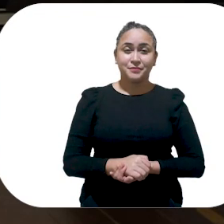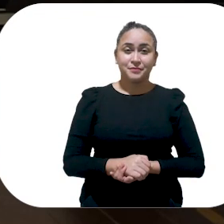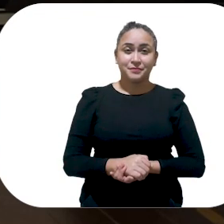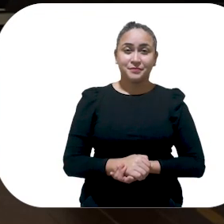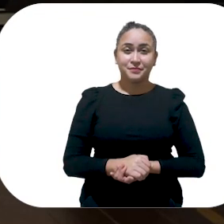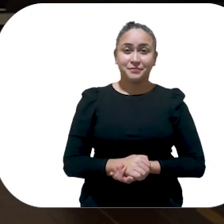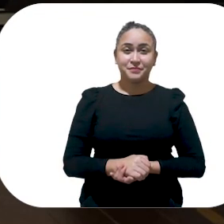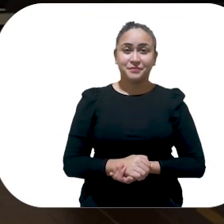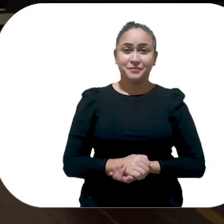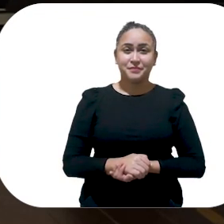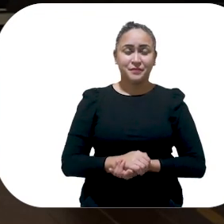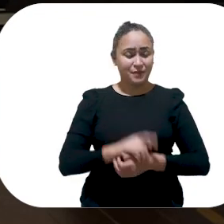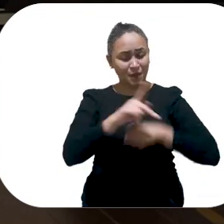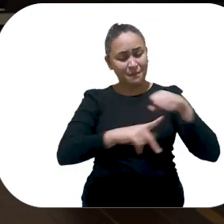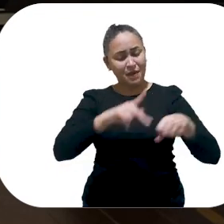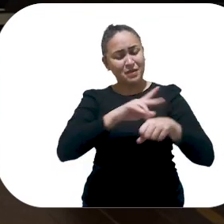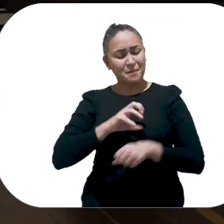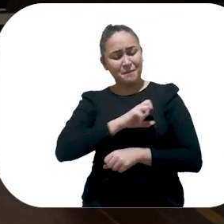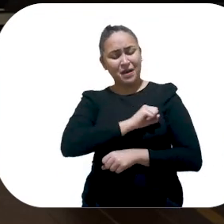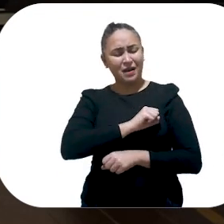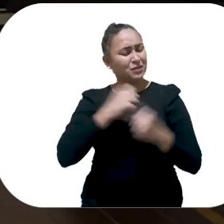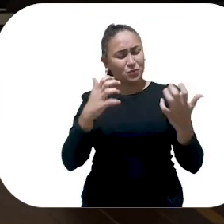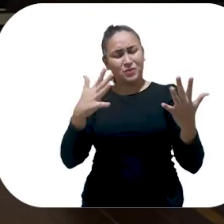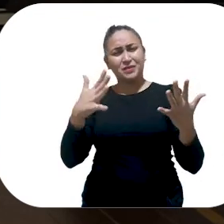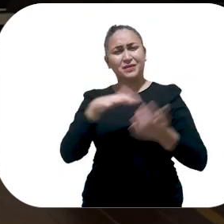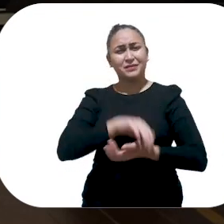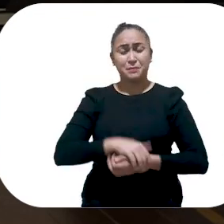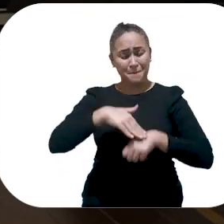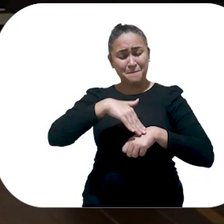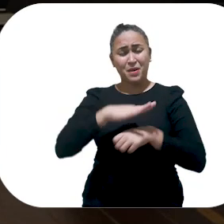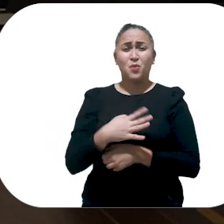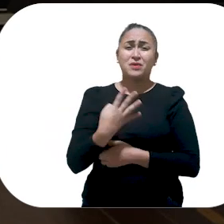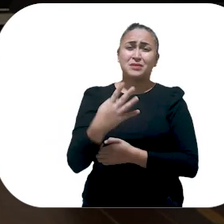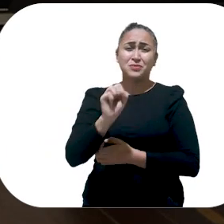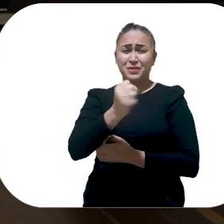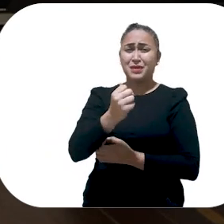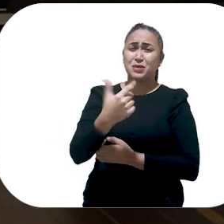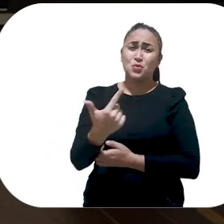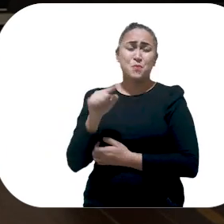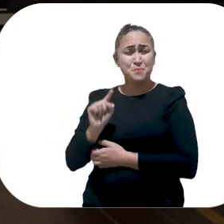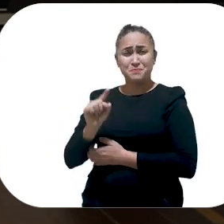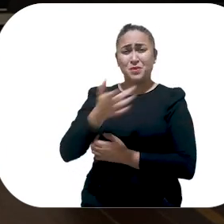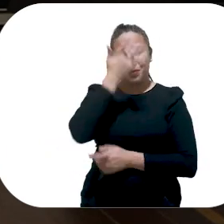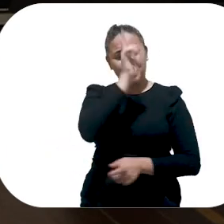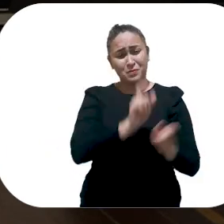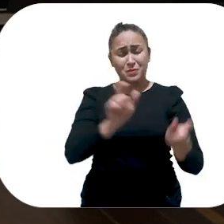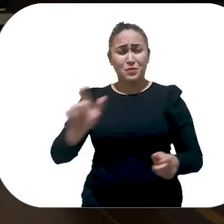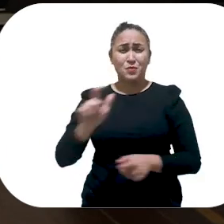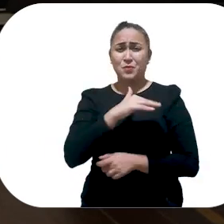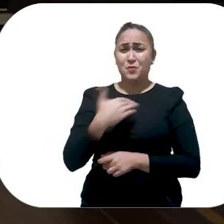Pátria amada e idolatrada, mais de 482 mil mortes de Covid no